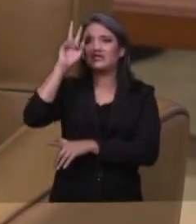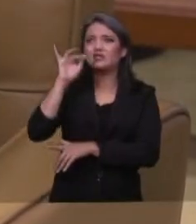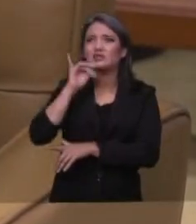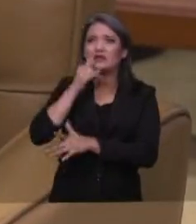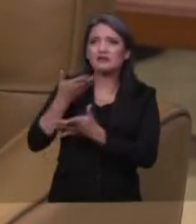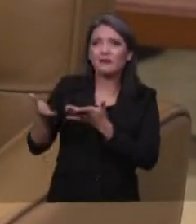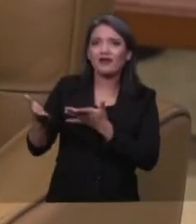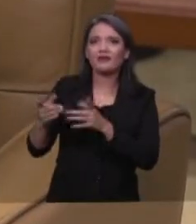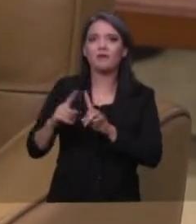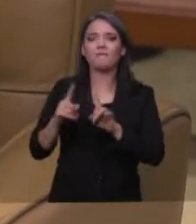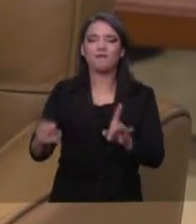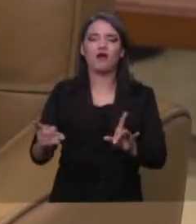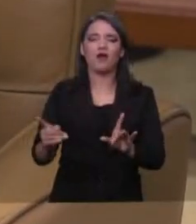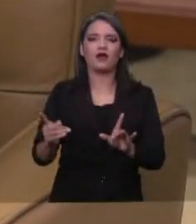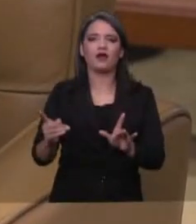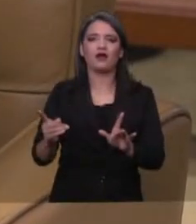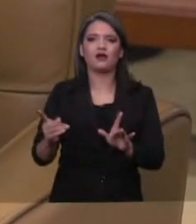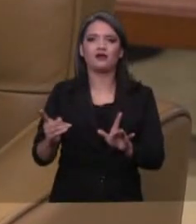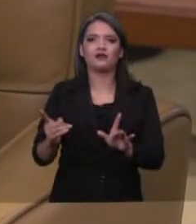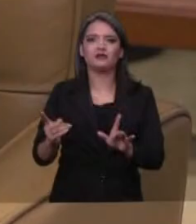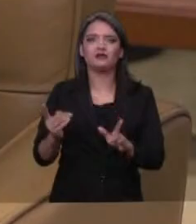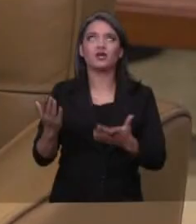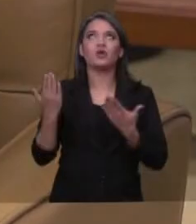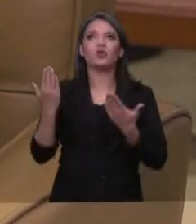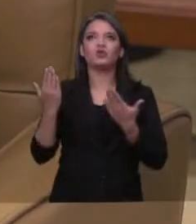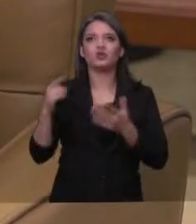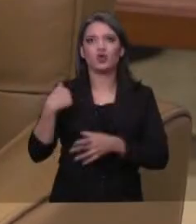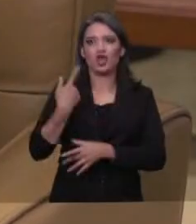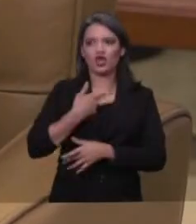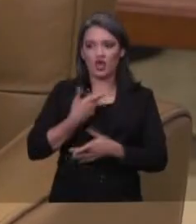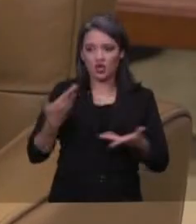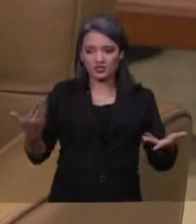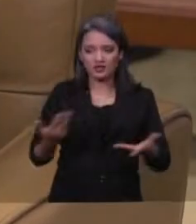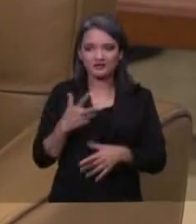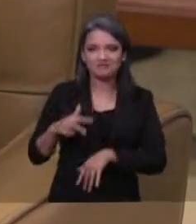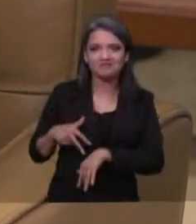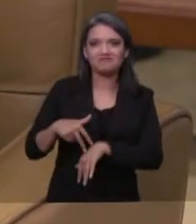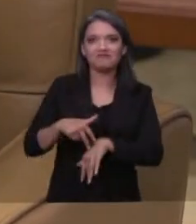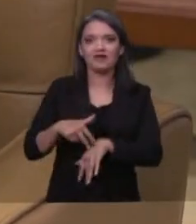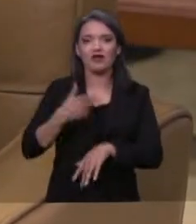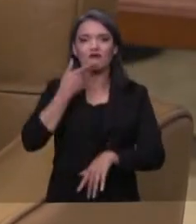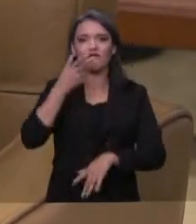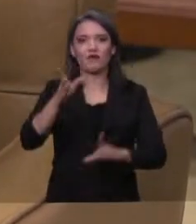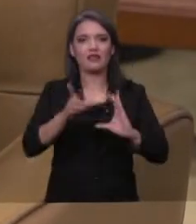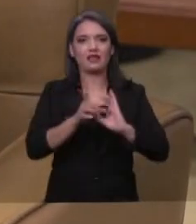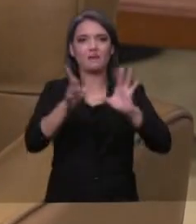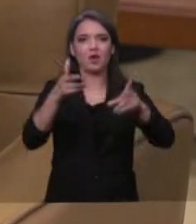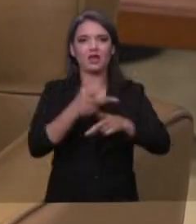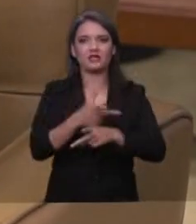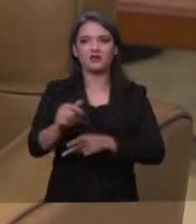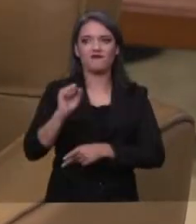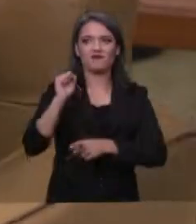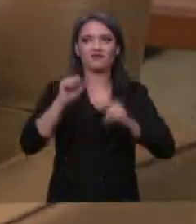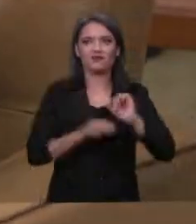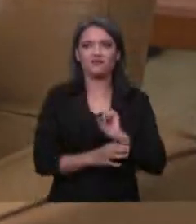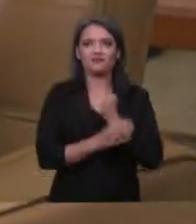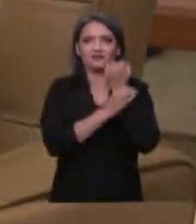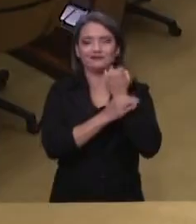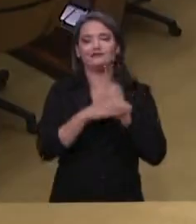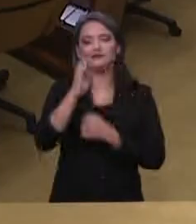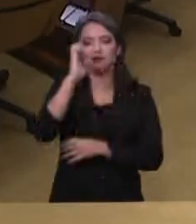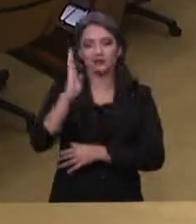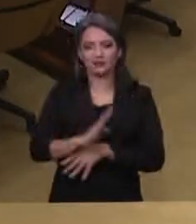institucional, contando como a democracia sobreviveu e sobreviveu bem no Brasil. Obrigado.